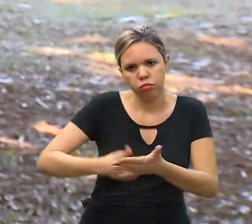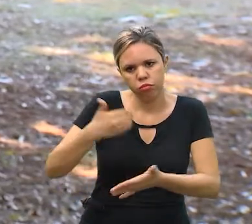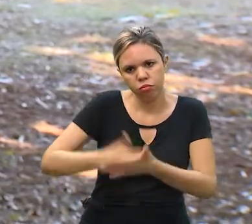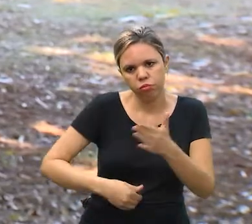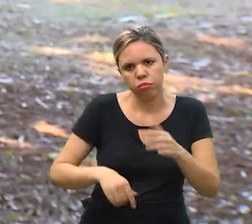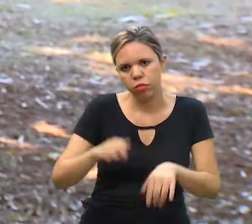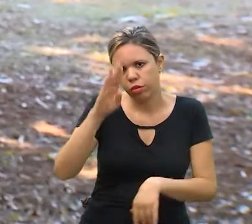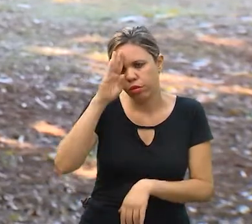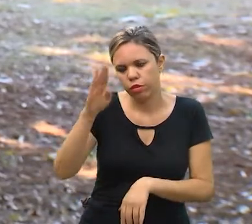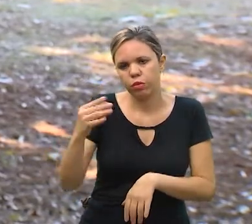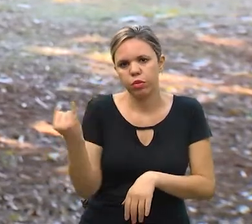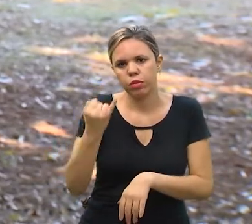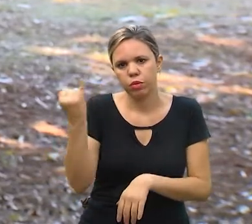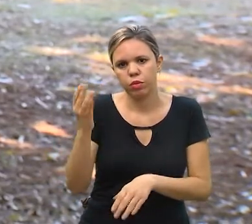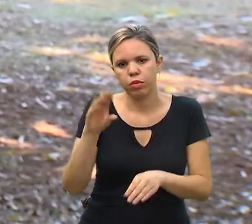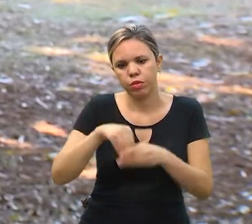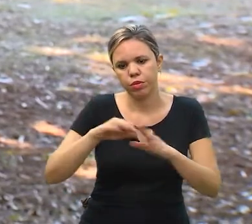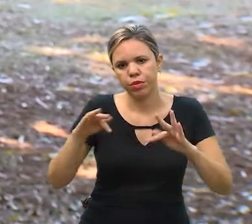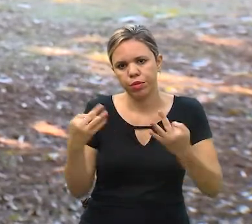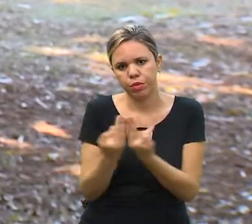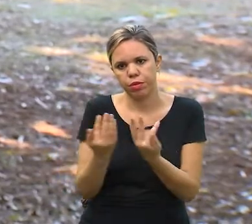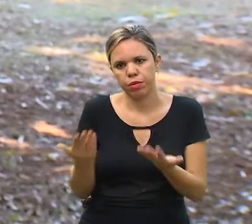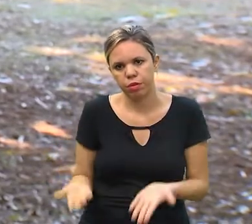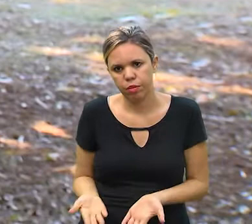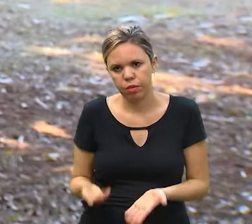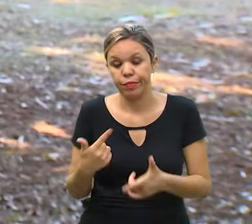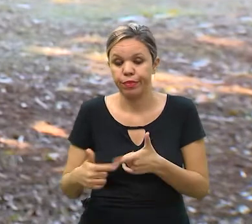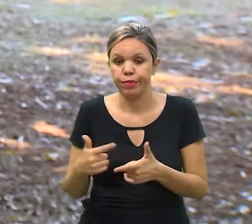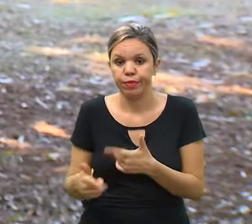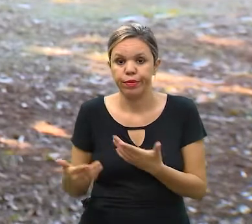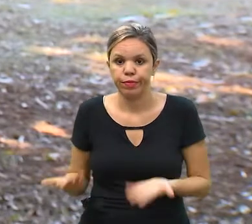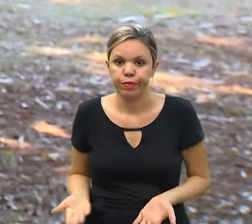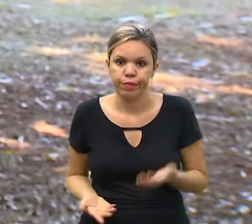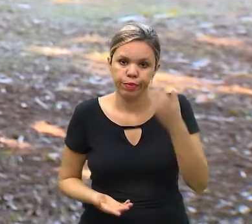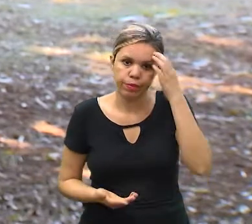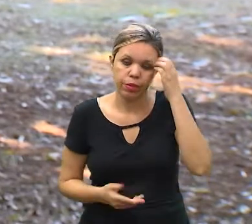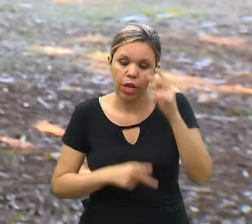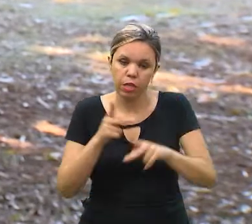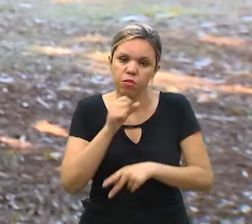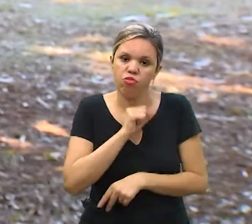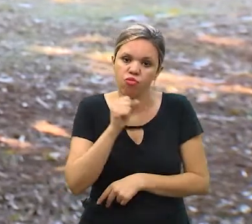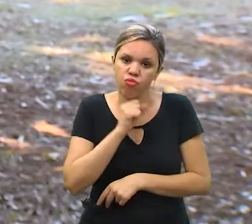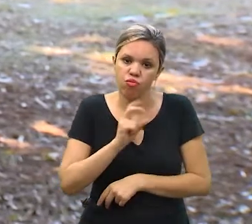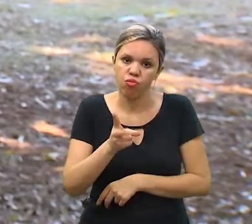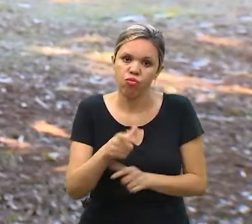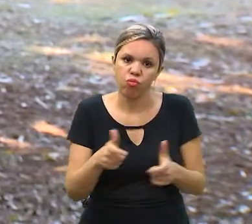pilares financeiros importantes dentro de casa. Isso é um problema. Os idosos eles têm